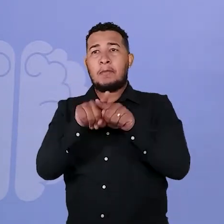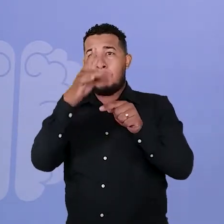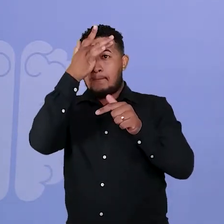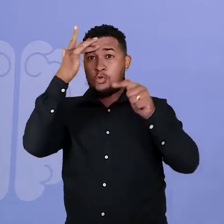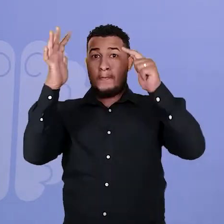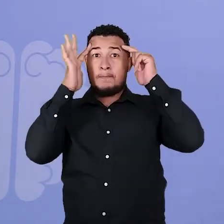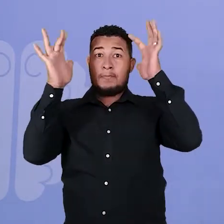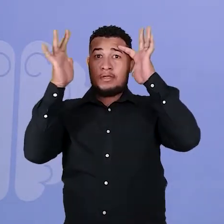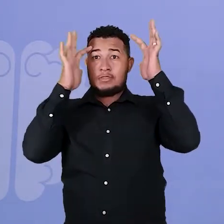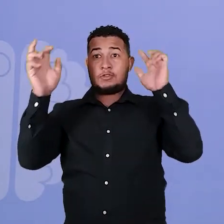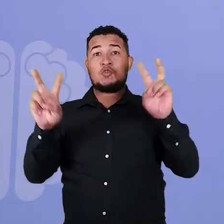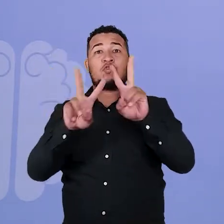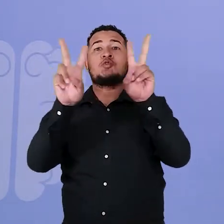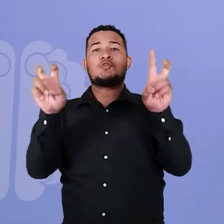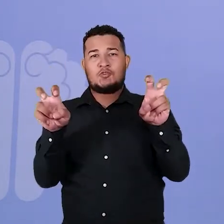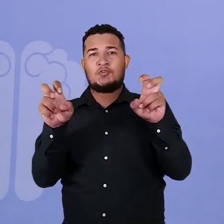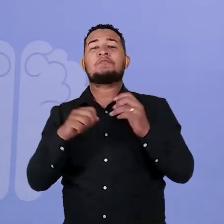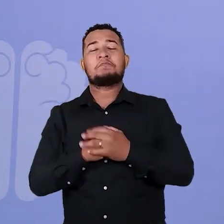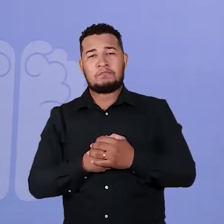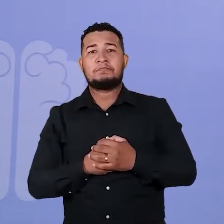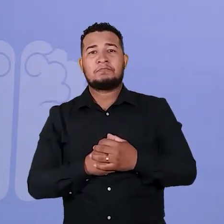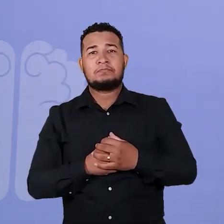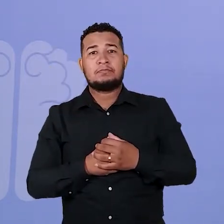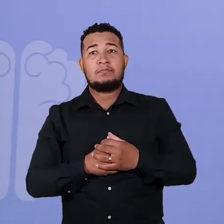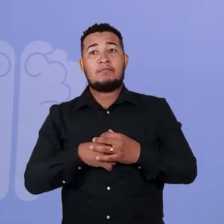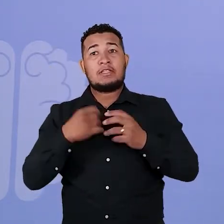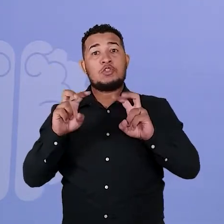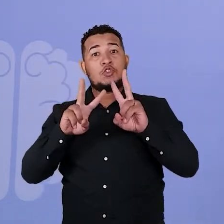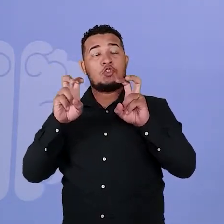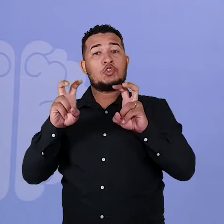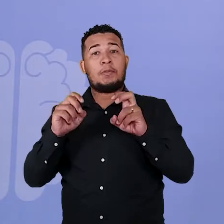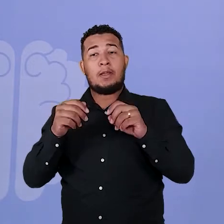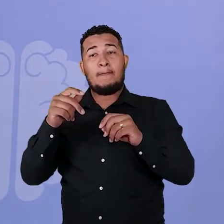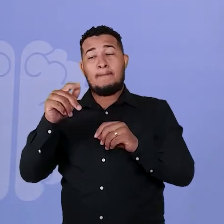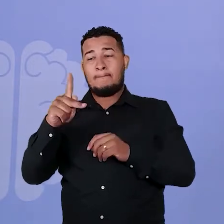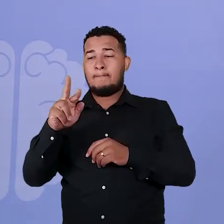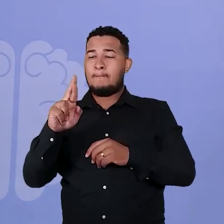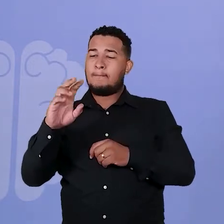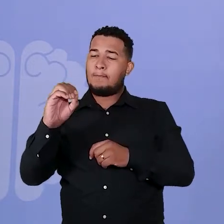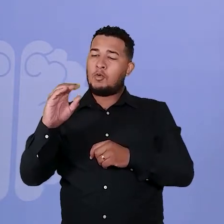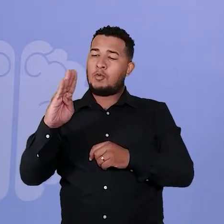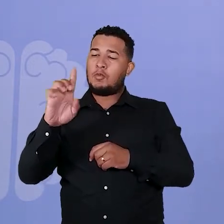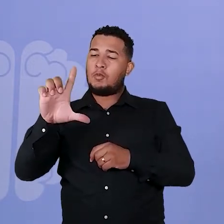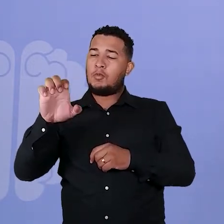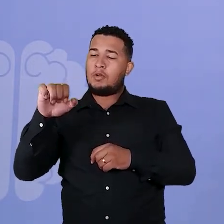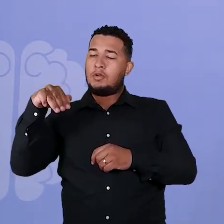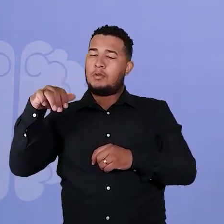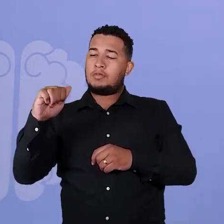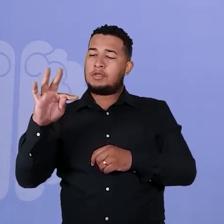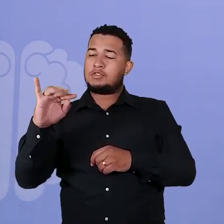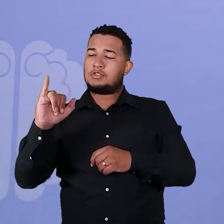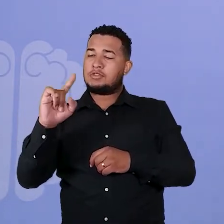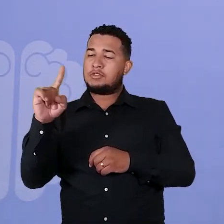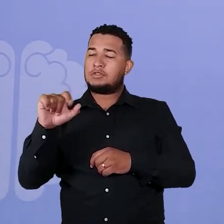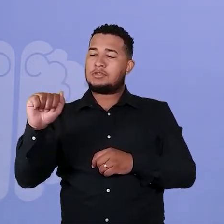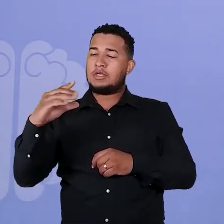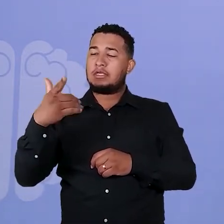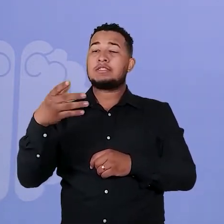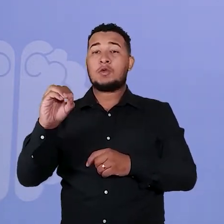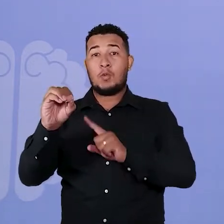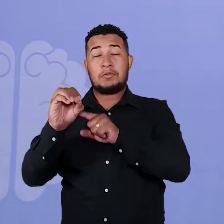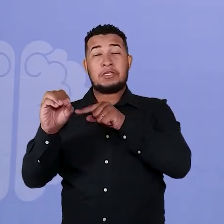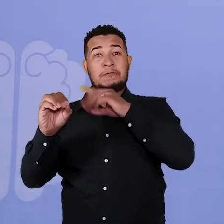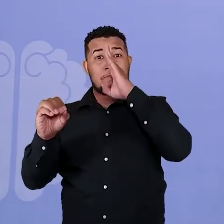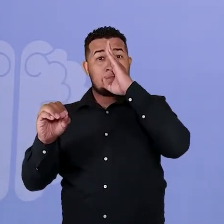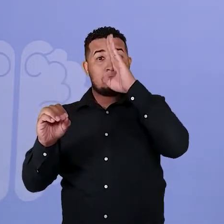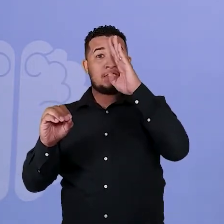ver e para todo mundo pensar a respeito. A ideia da problematização está no